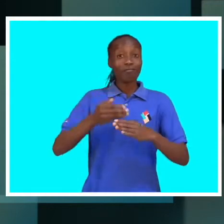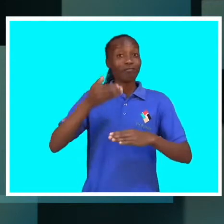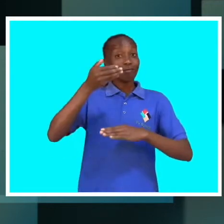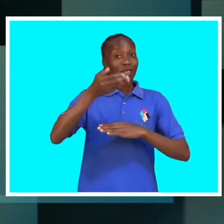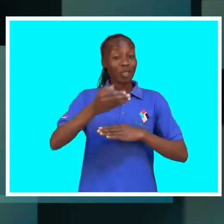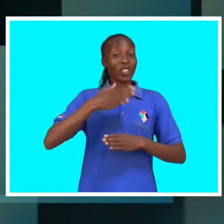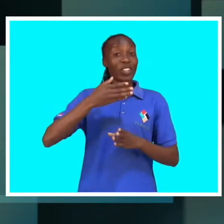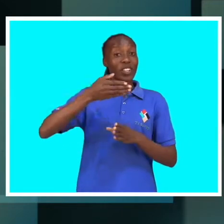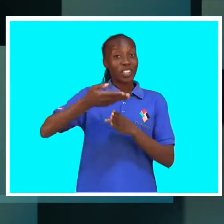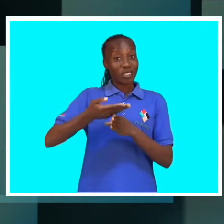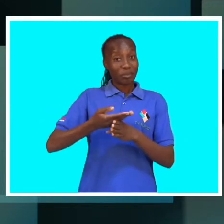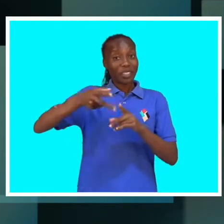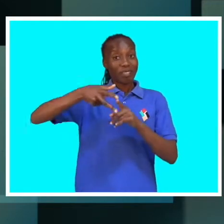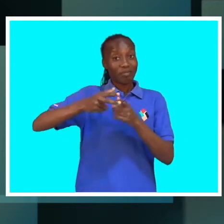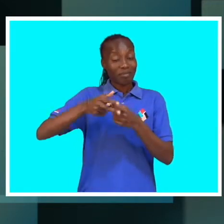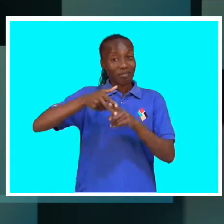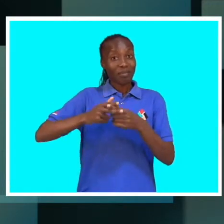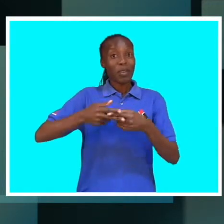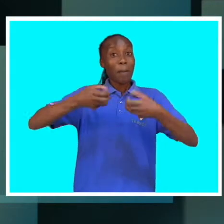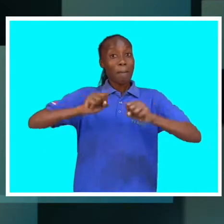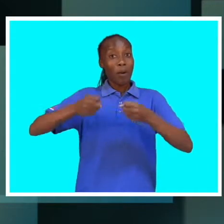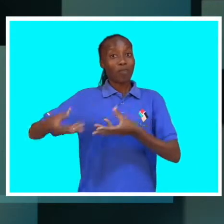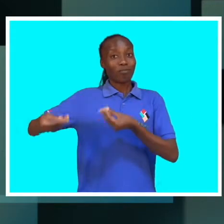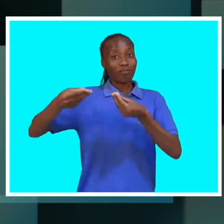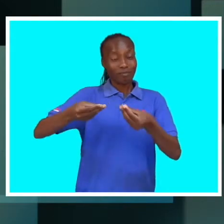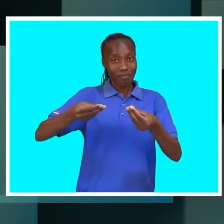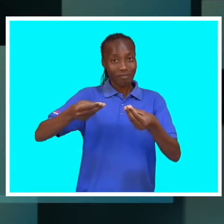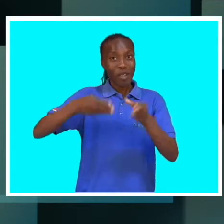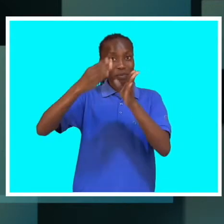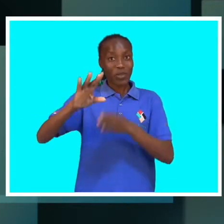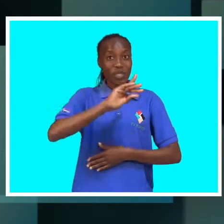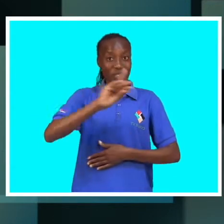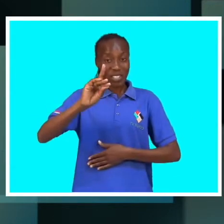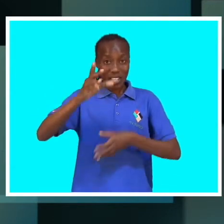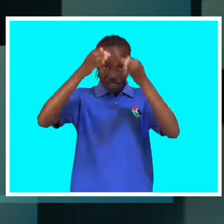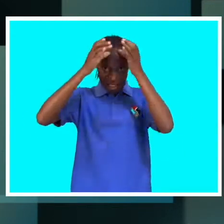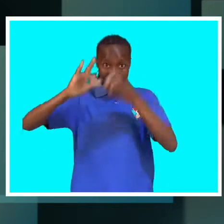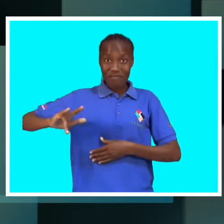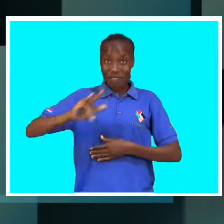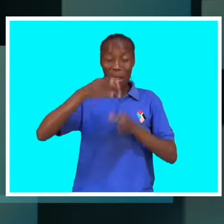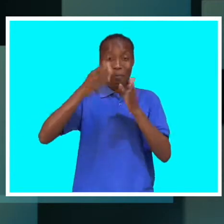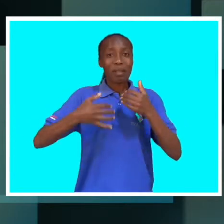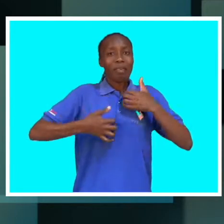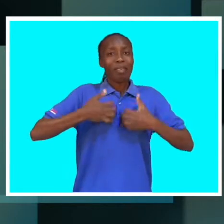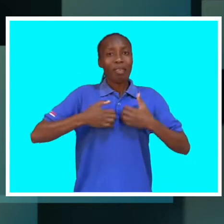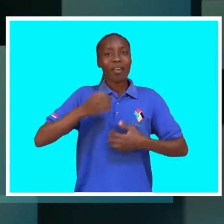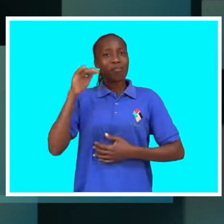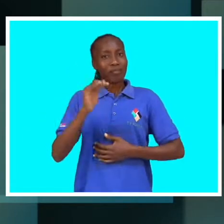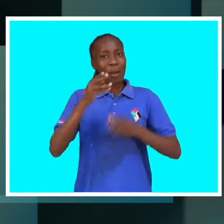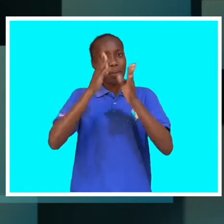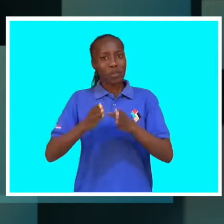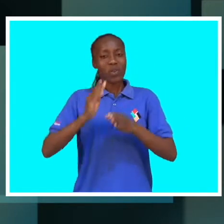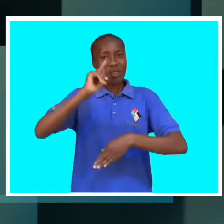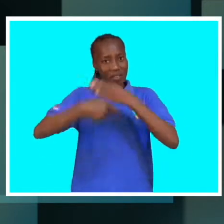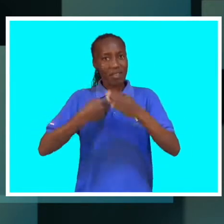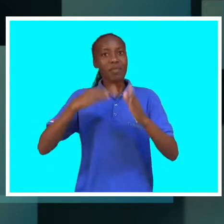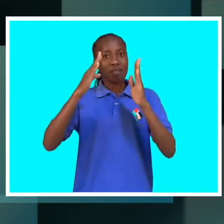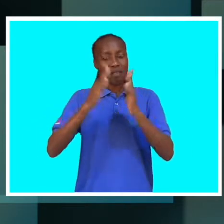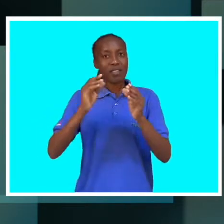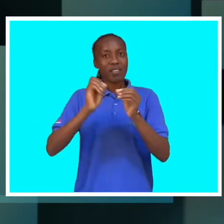Depois eu dei uma experiência, eu fiz uma mota, foi para Kilimano, tem um deficiência. Chorou, chorou, chorou, chorou. Meu irmão, venha na minha